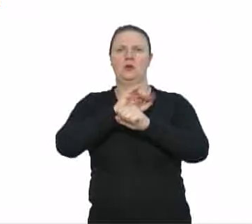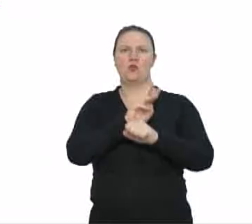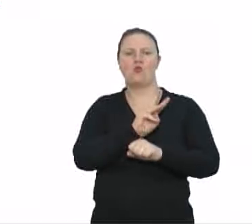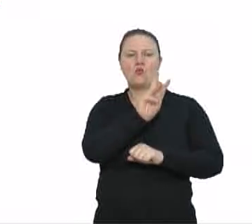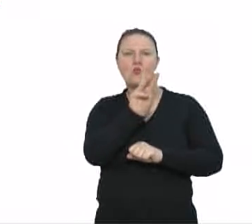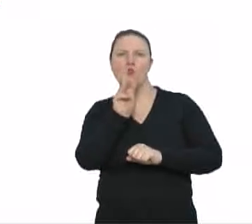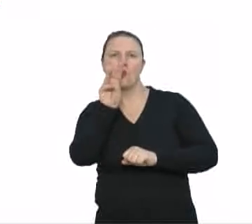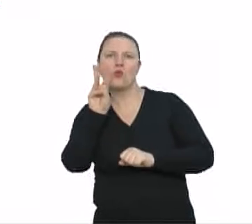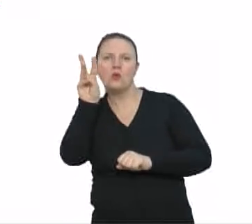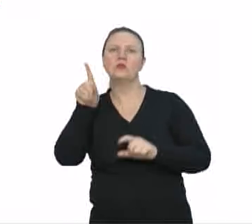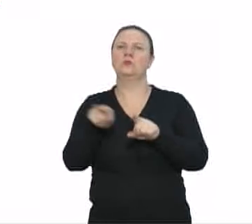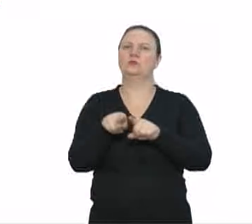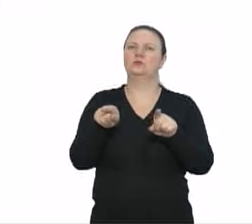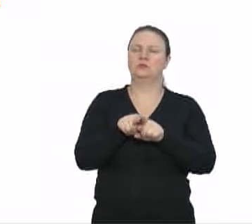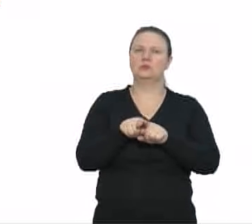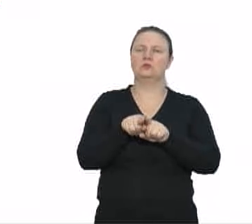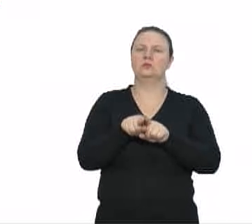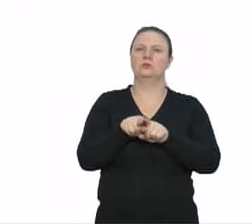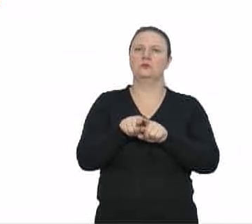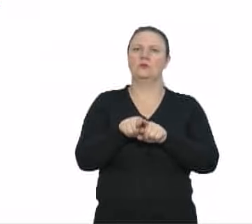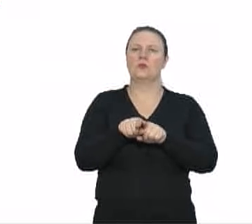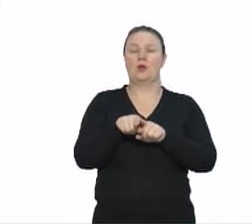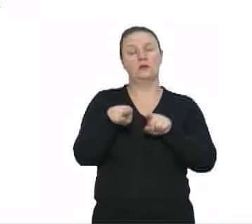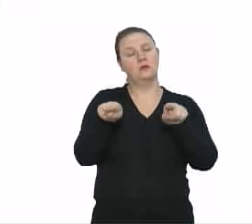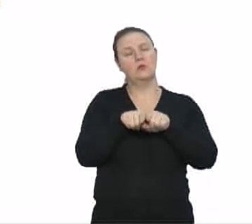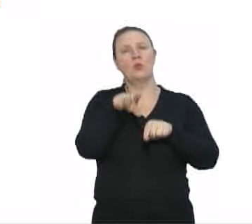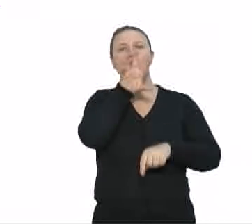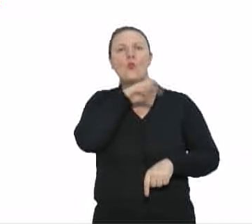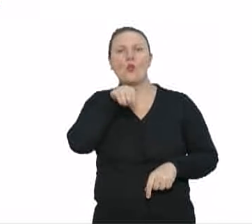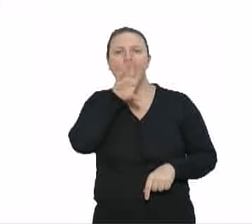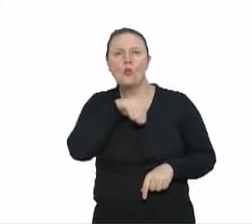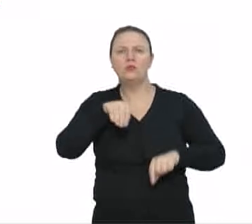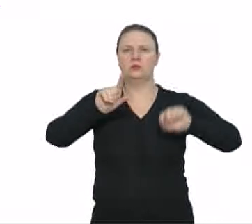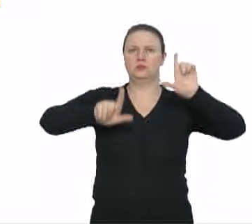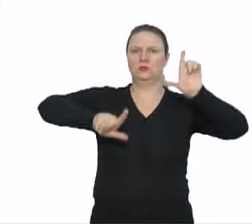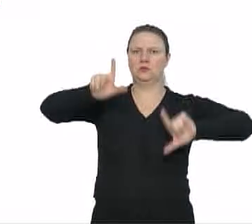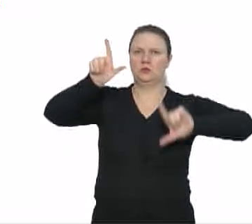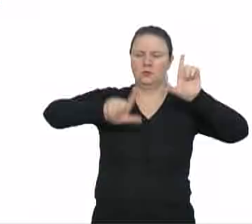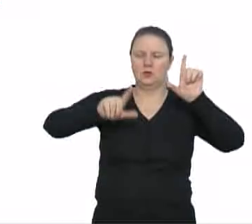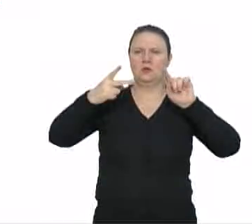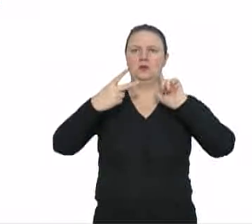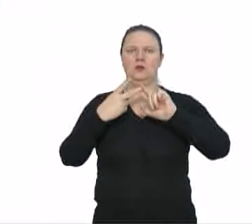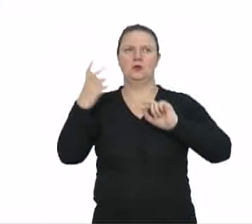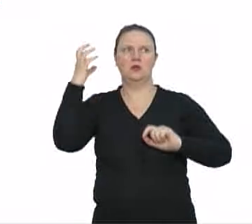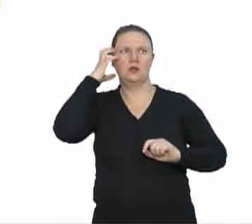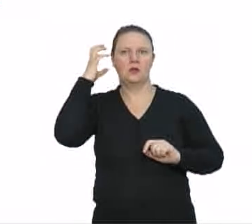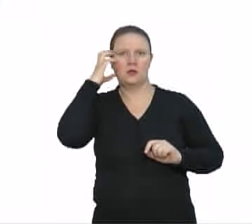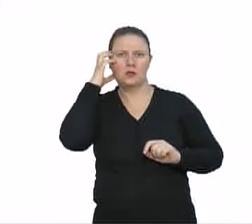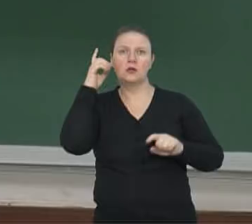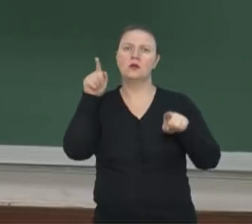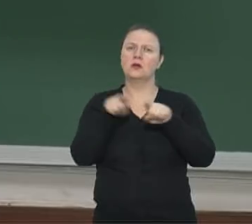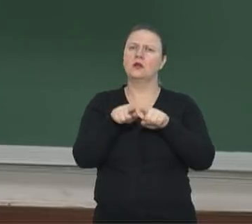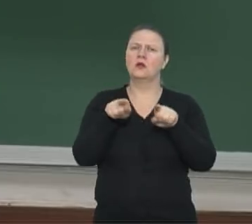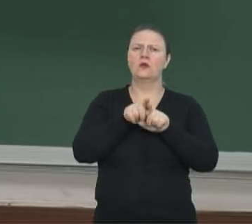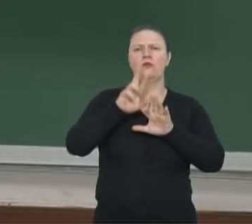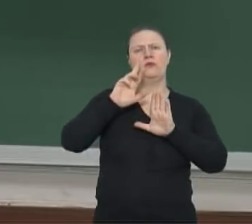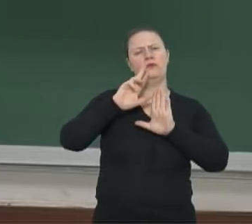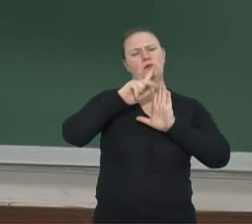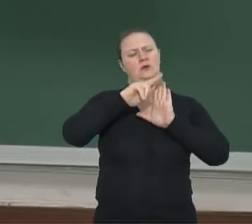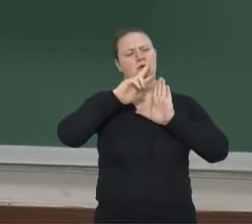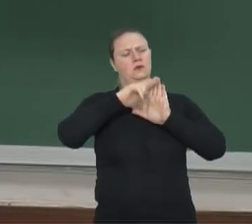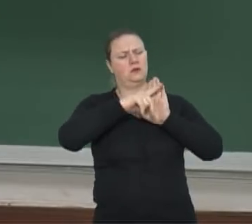etc. Também são veiculados de forma oral em TVs, rádios e podcasts, né? Então, tá